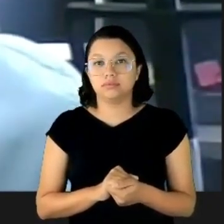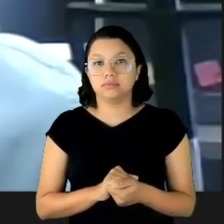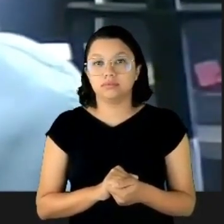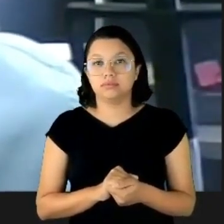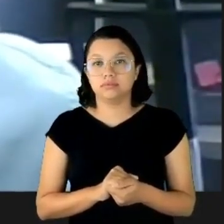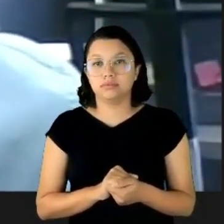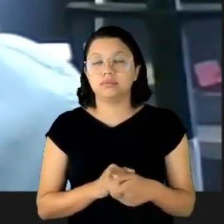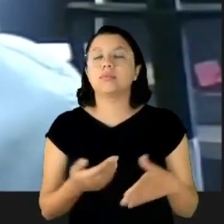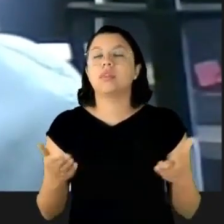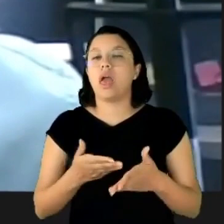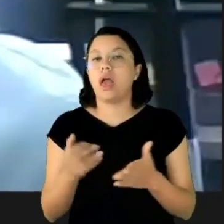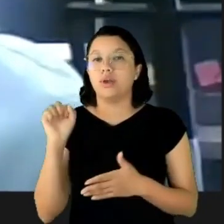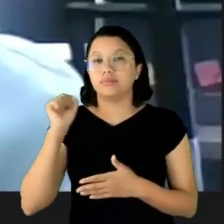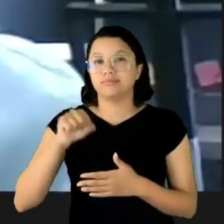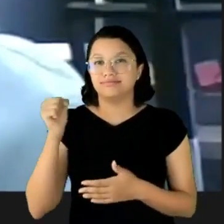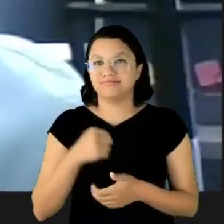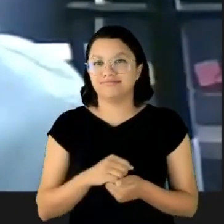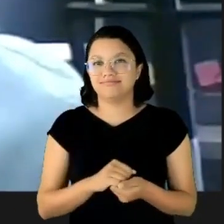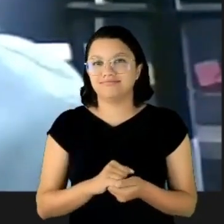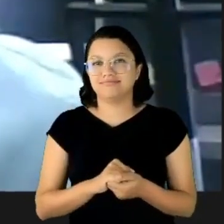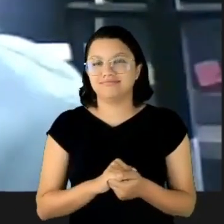agora sim